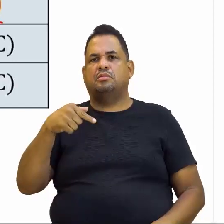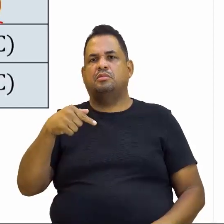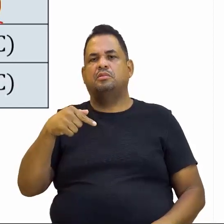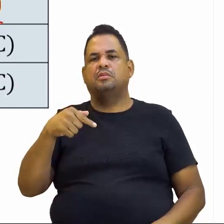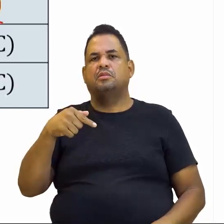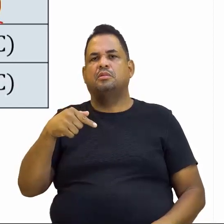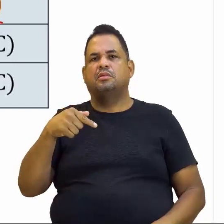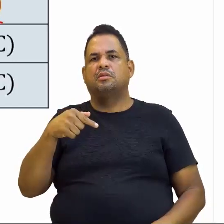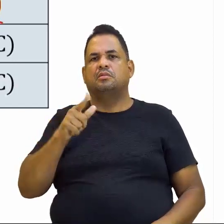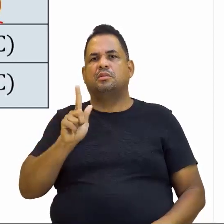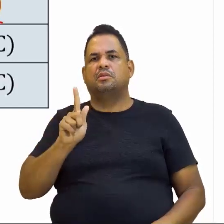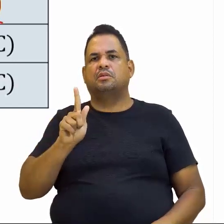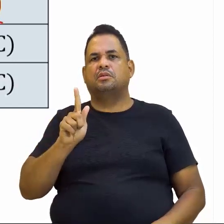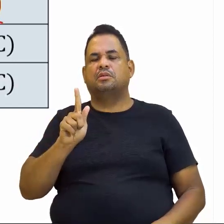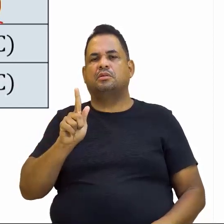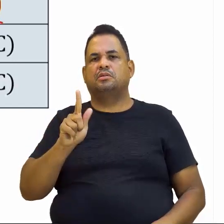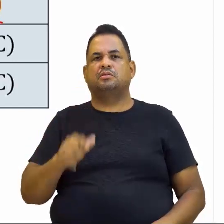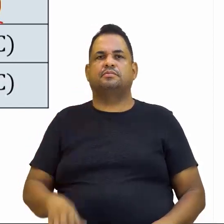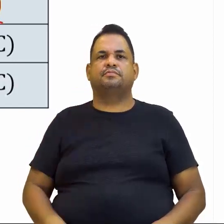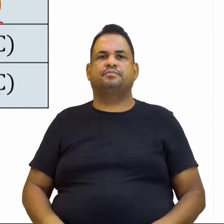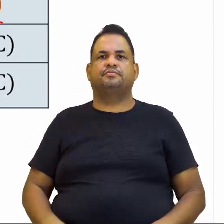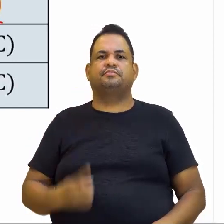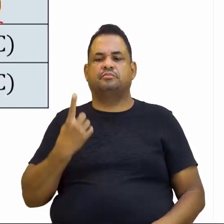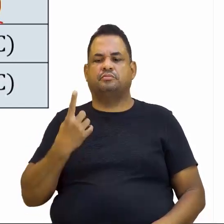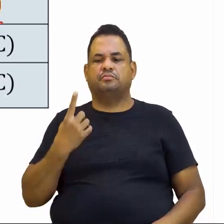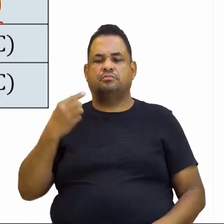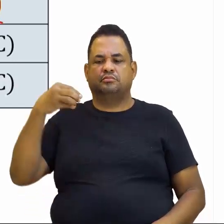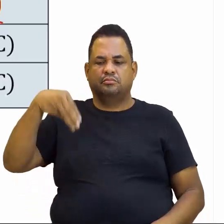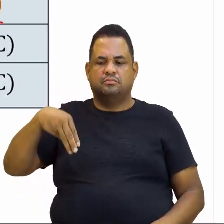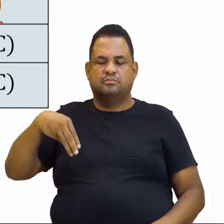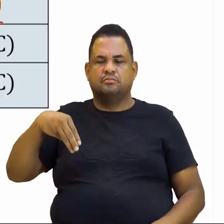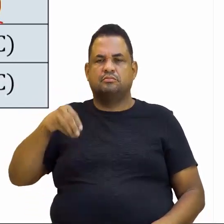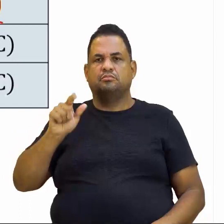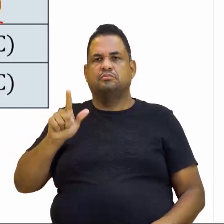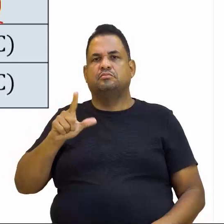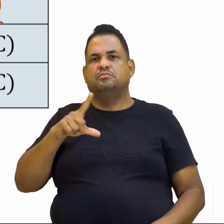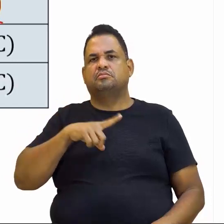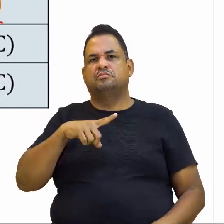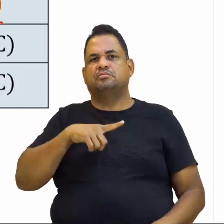2,17 gramas dele. Em 1 ml, nós teremos